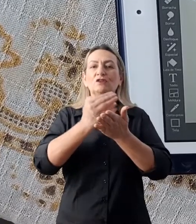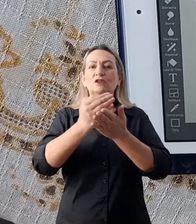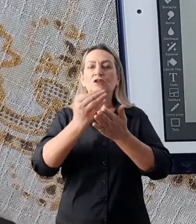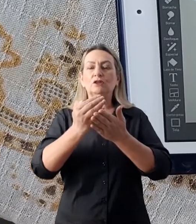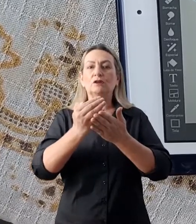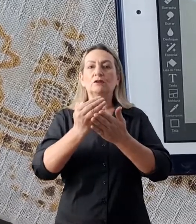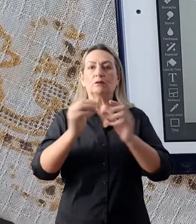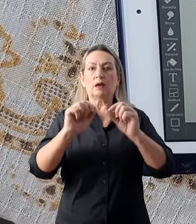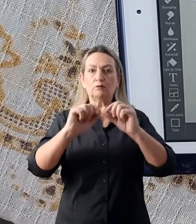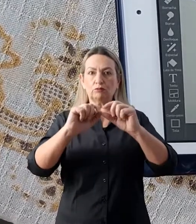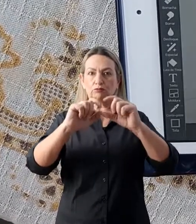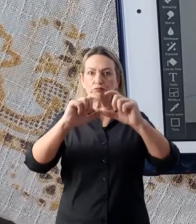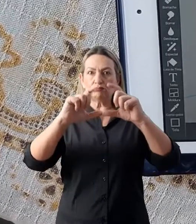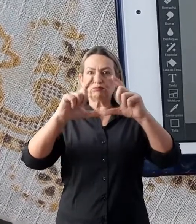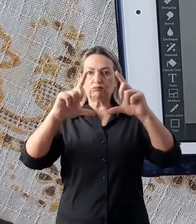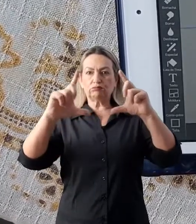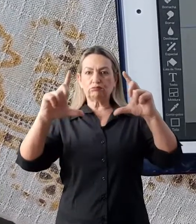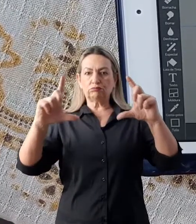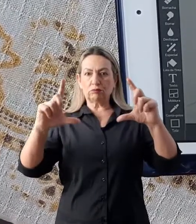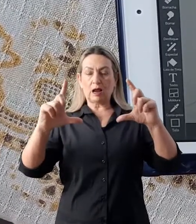grande até mais ou menos aqui.